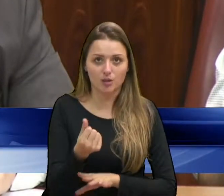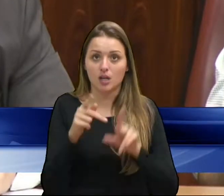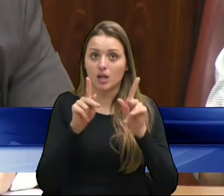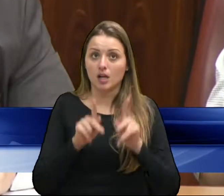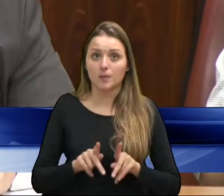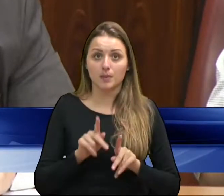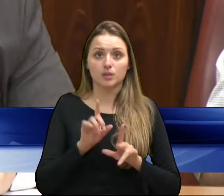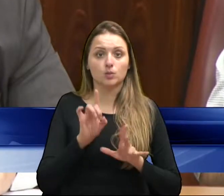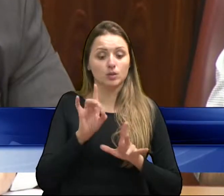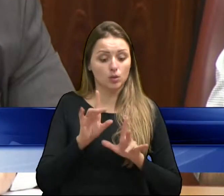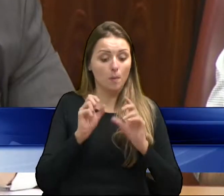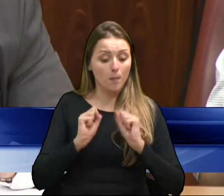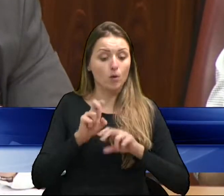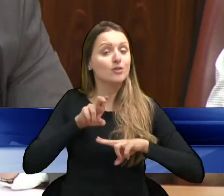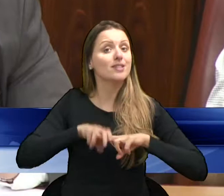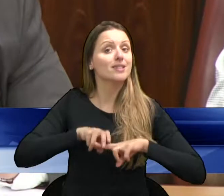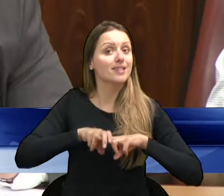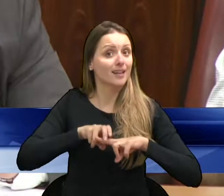apenas sentados,